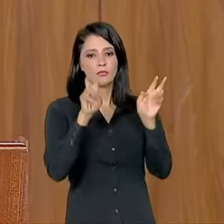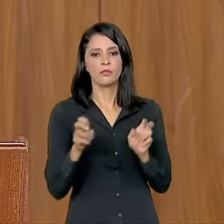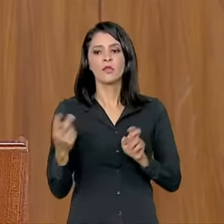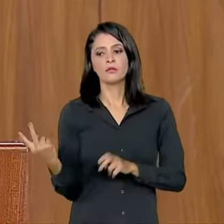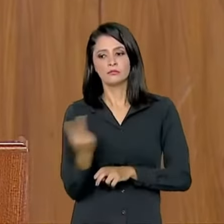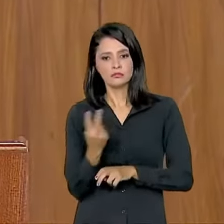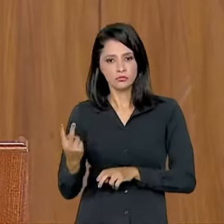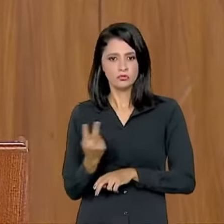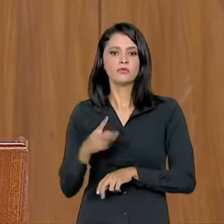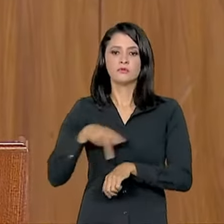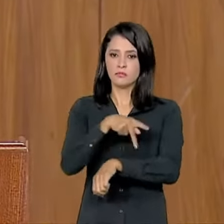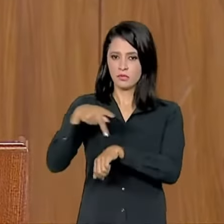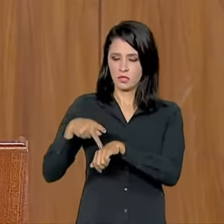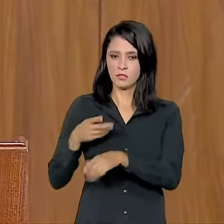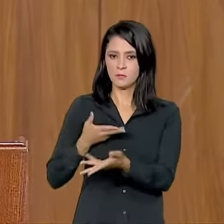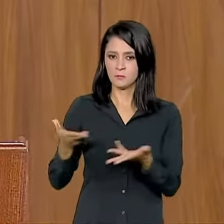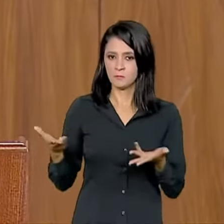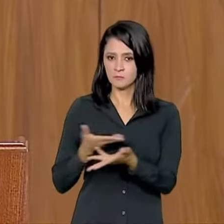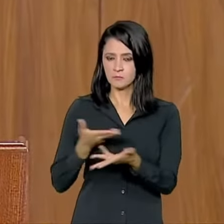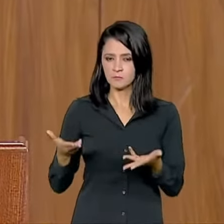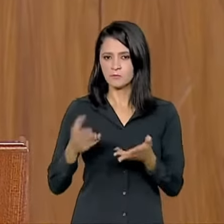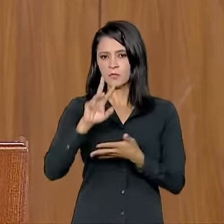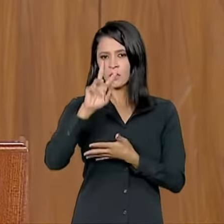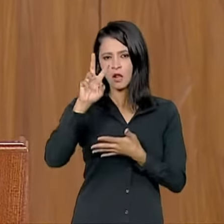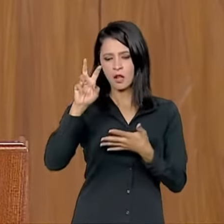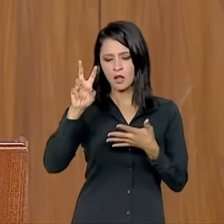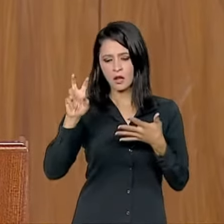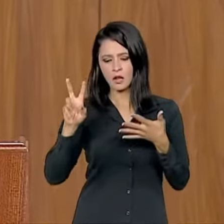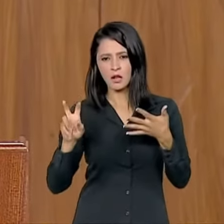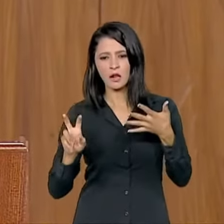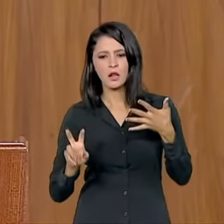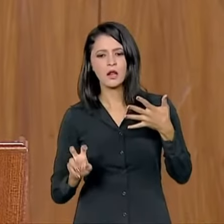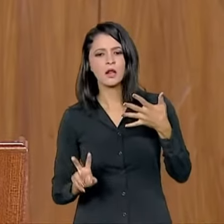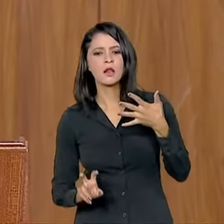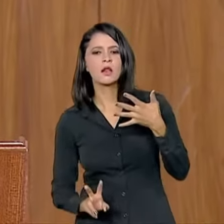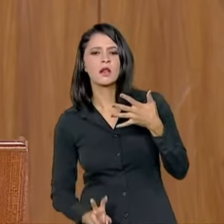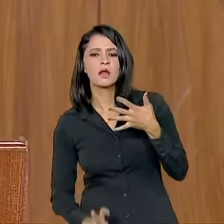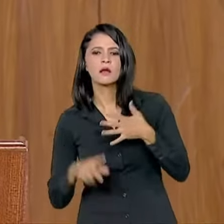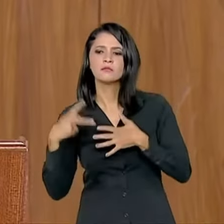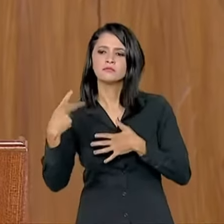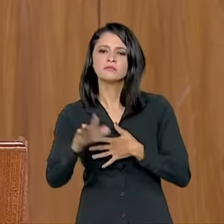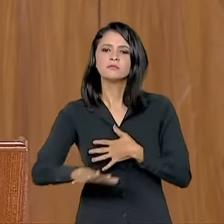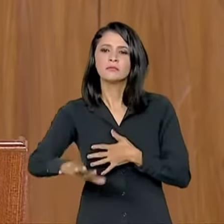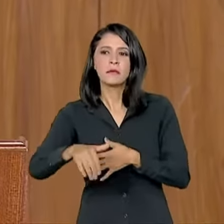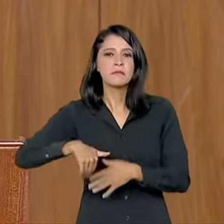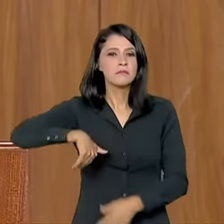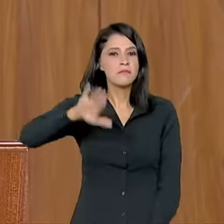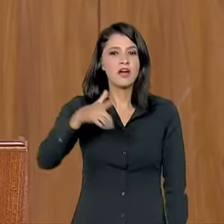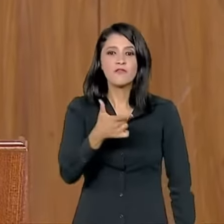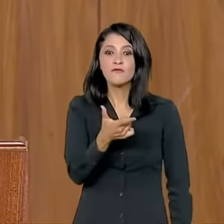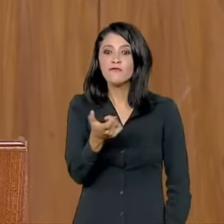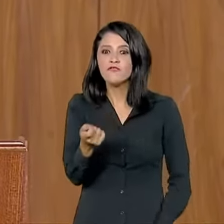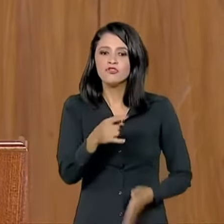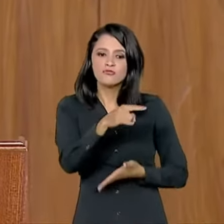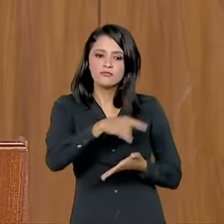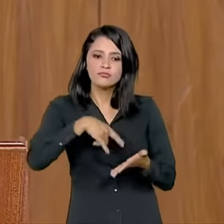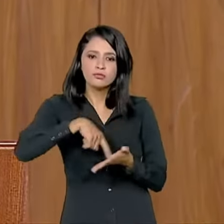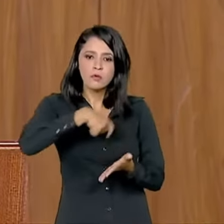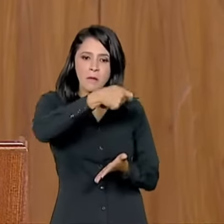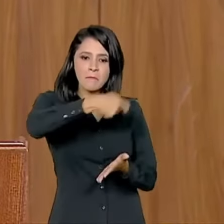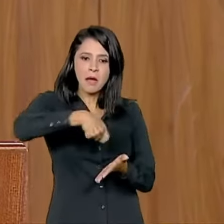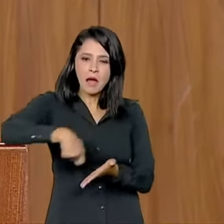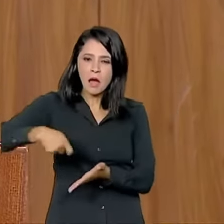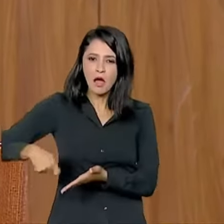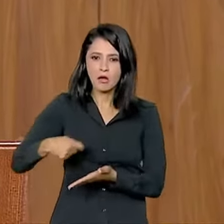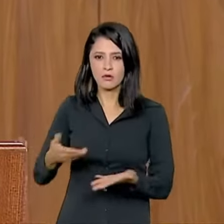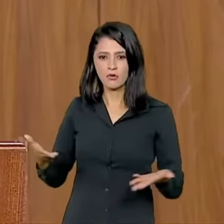bilateral. Essa gama de assuntos se reflete nos mais de 20 acordos que celebramos